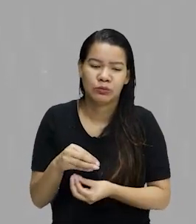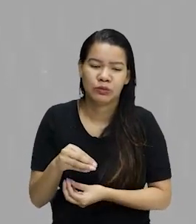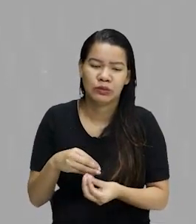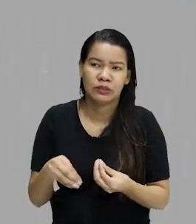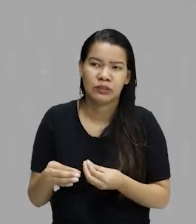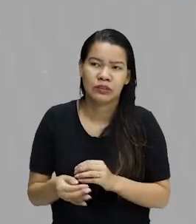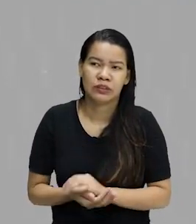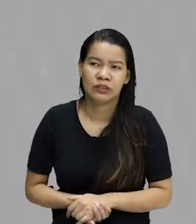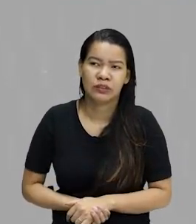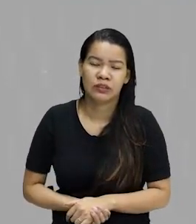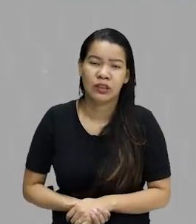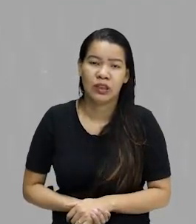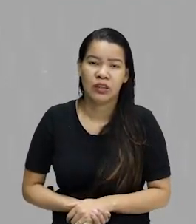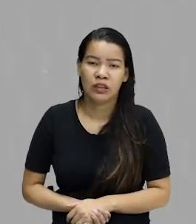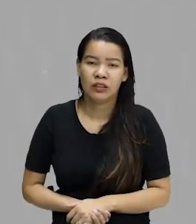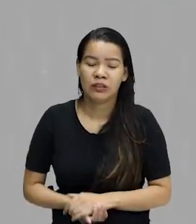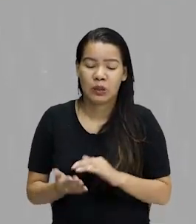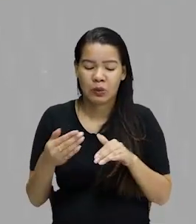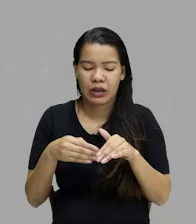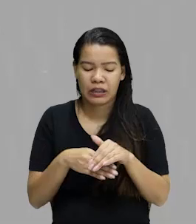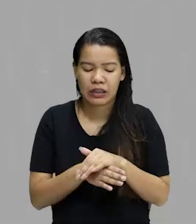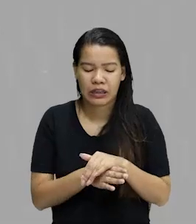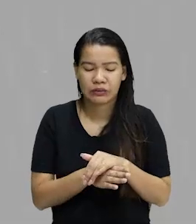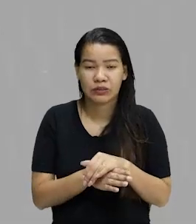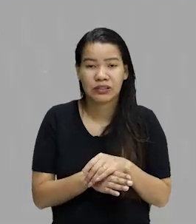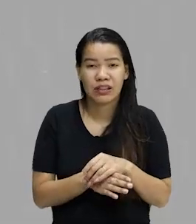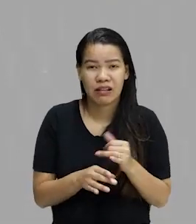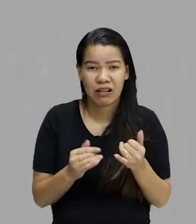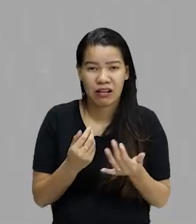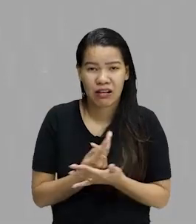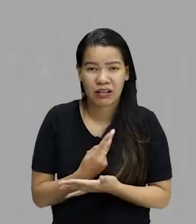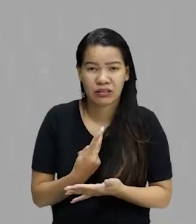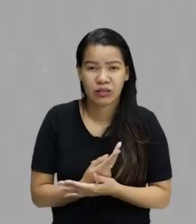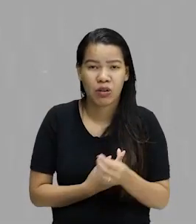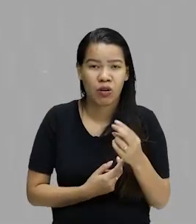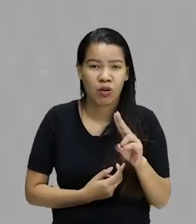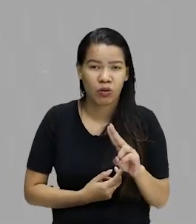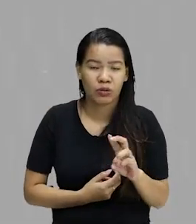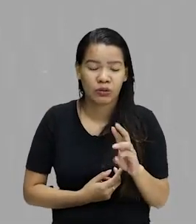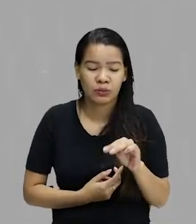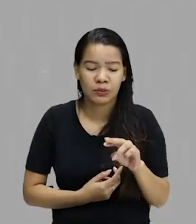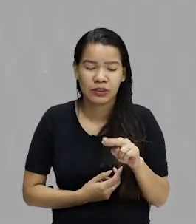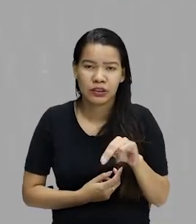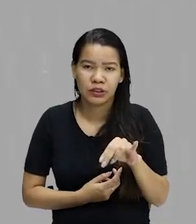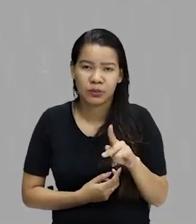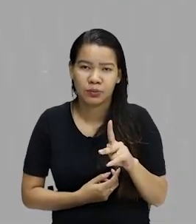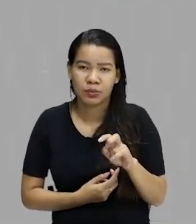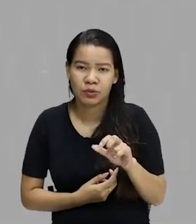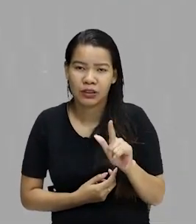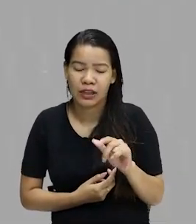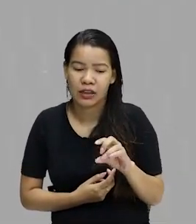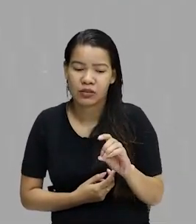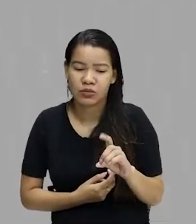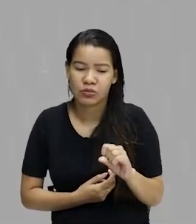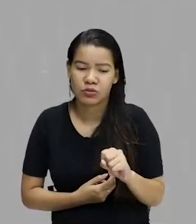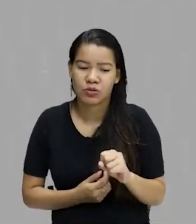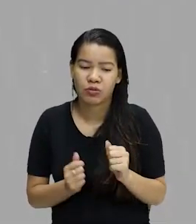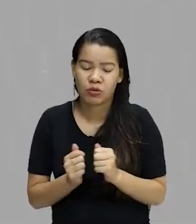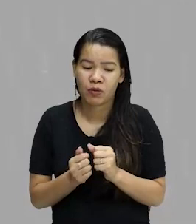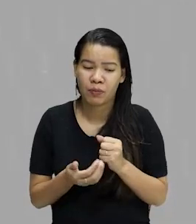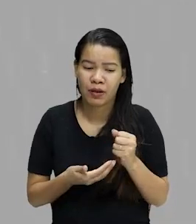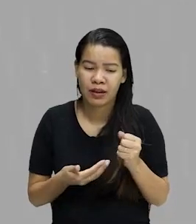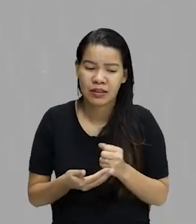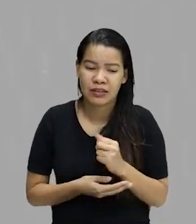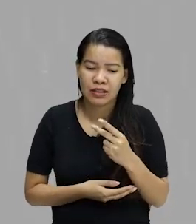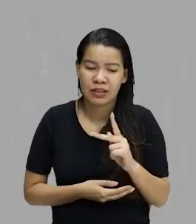ou manipulados podem gerar, né, acidentes domésticos. Com base nessa situação, olha só, o que